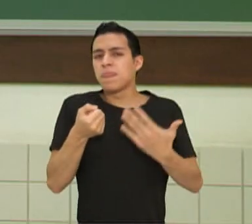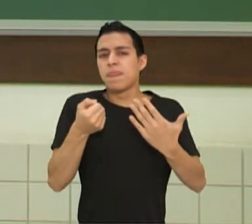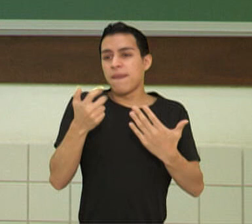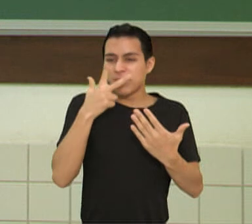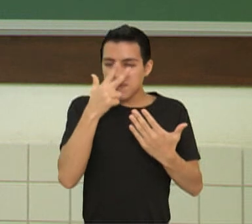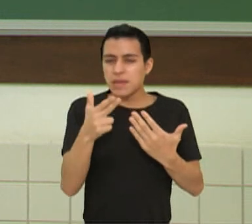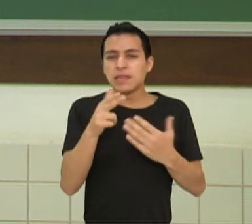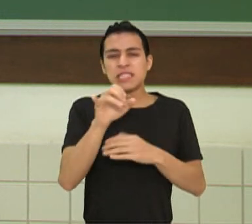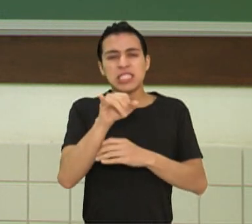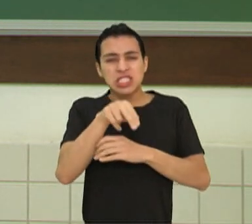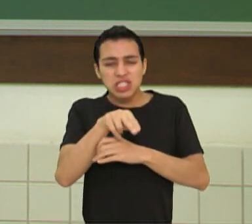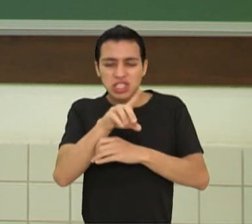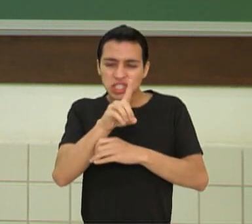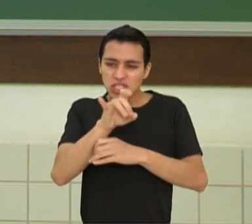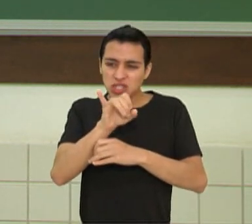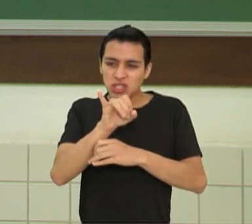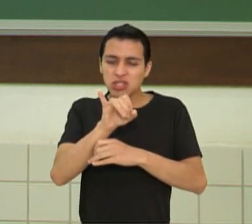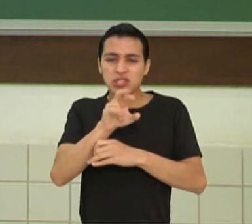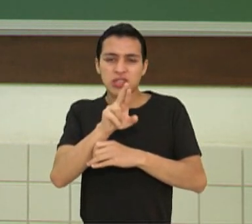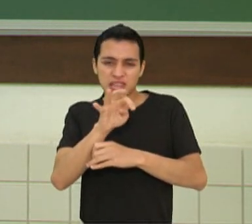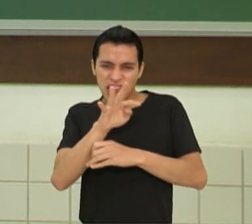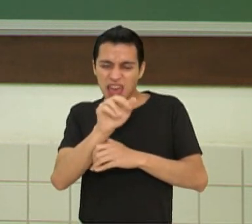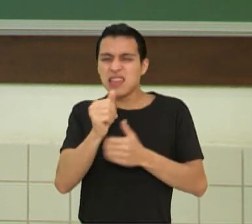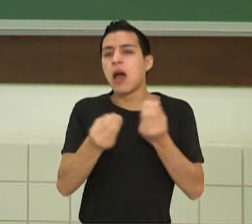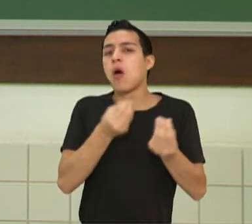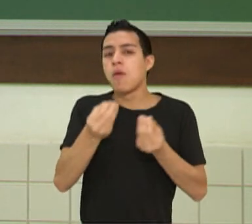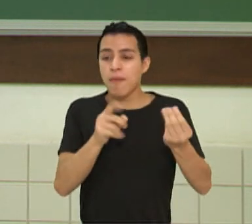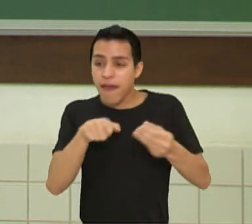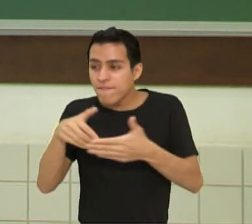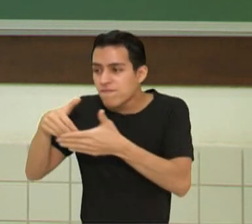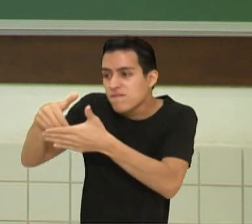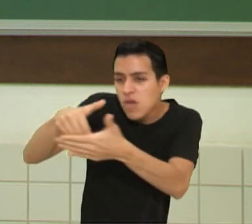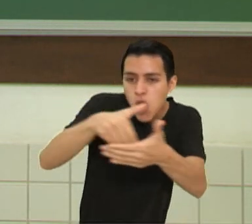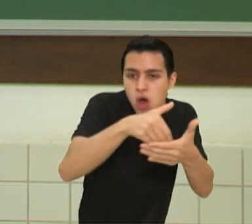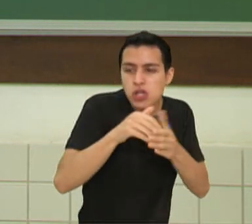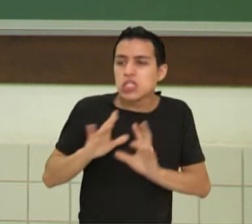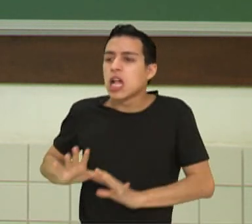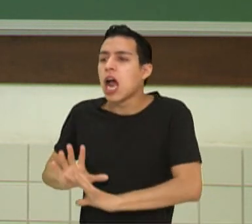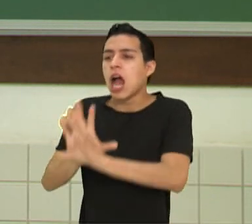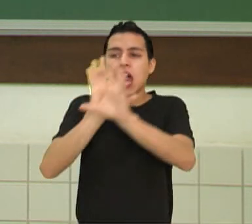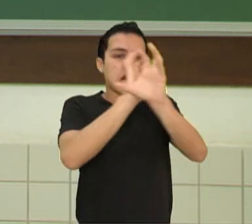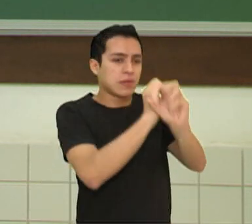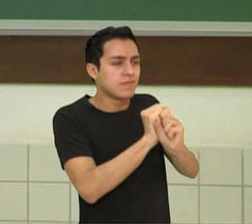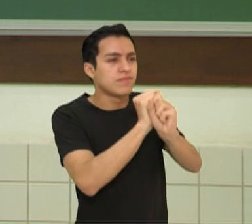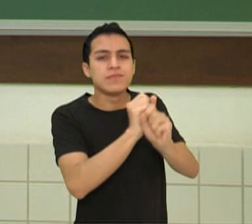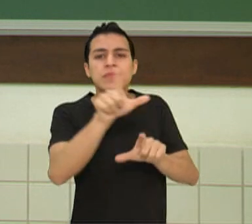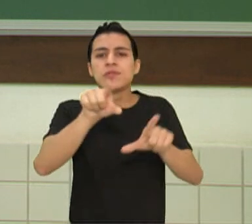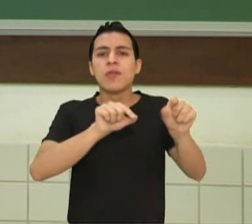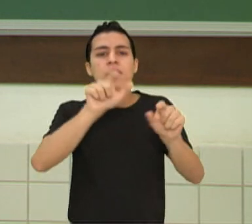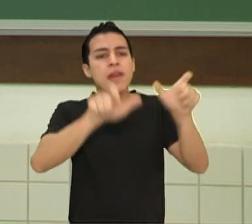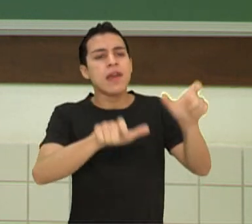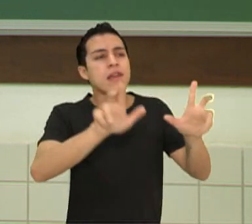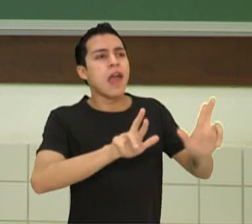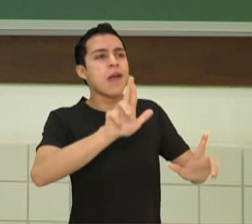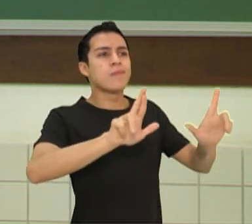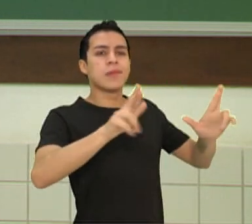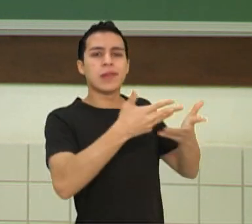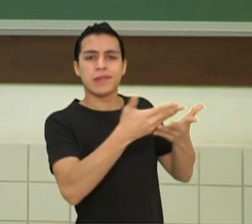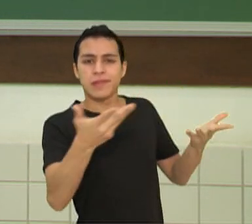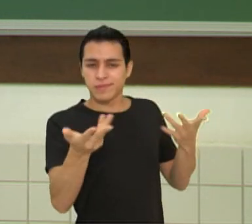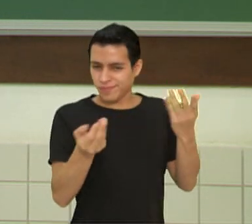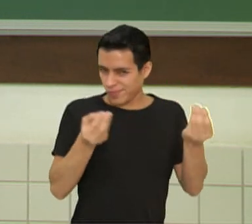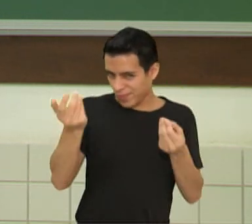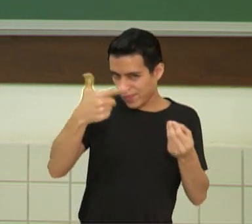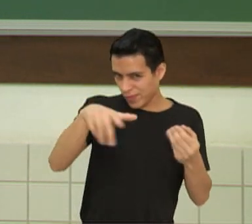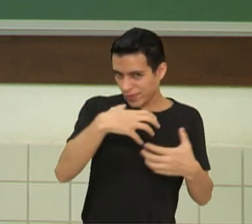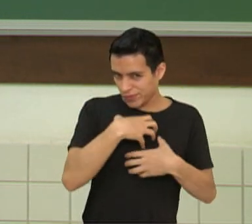É indireta. Então a gente vai, por meio de votação, chegar aos nossos representantes e de outras formas,